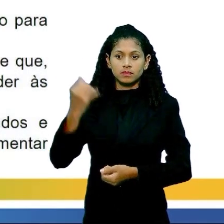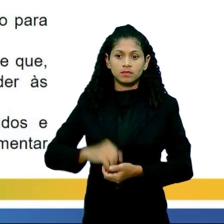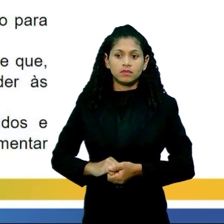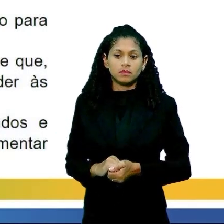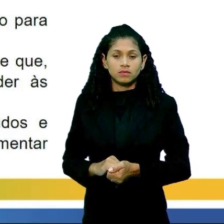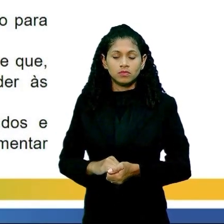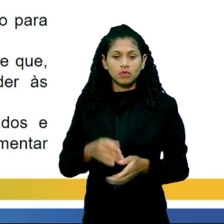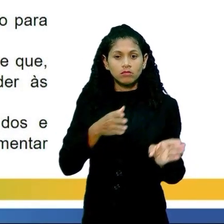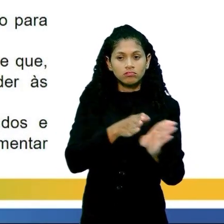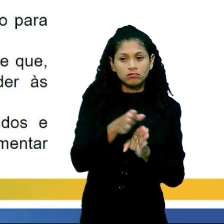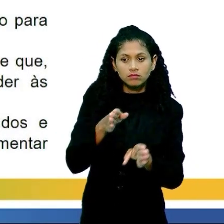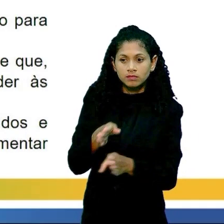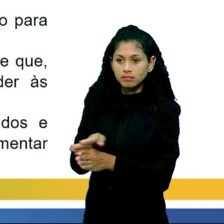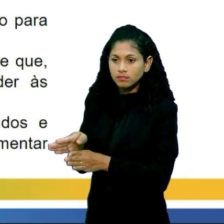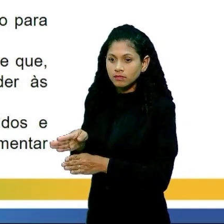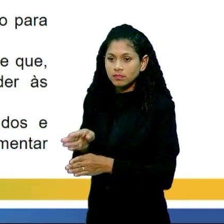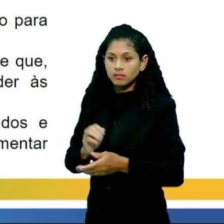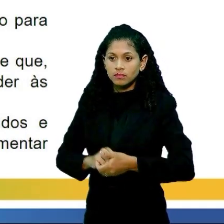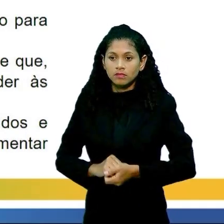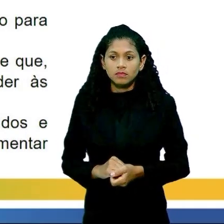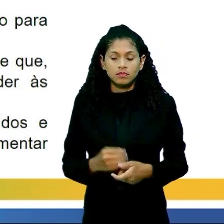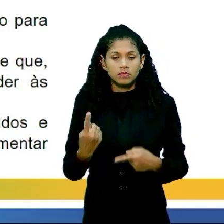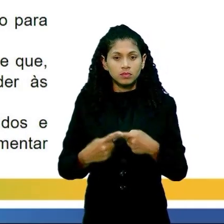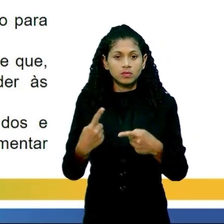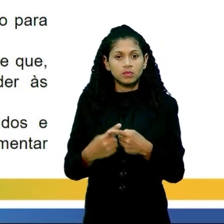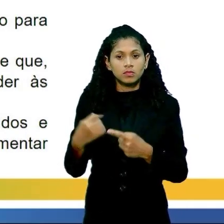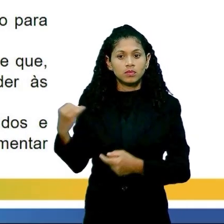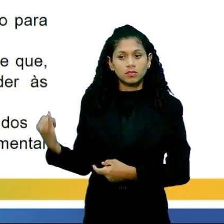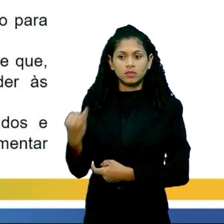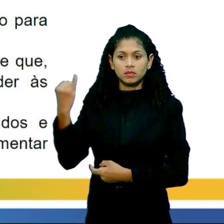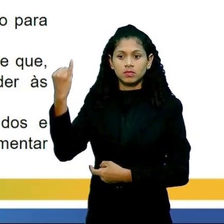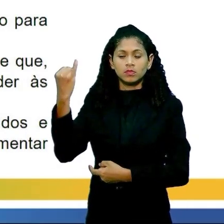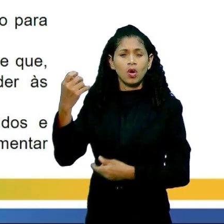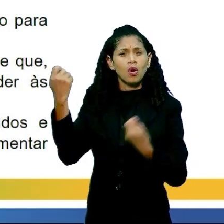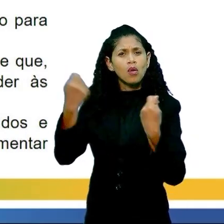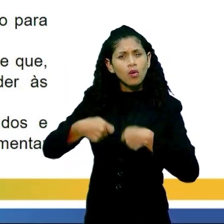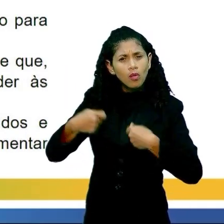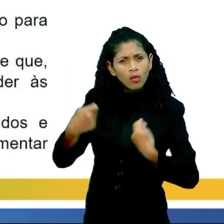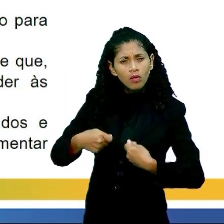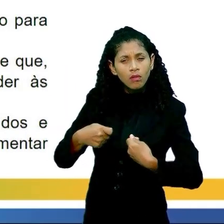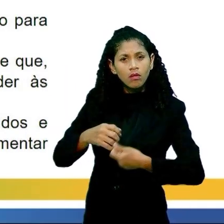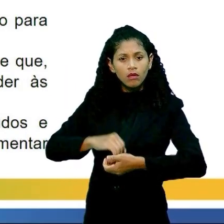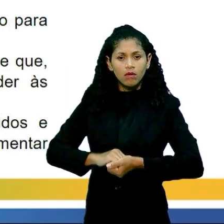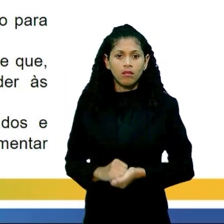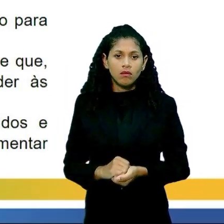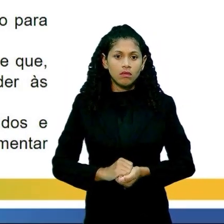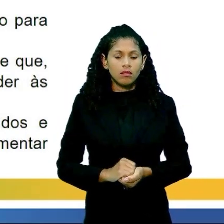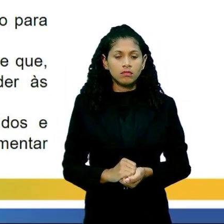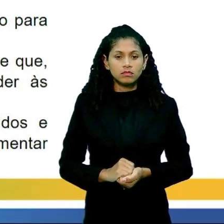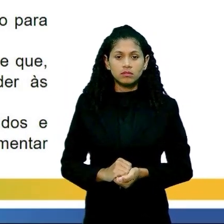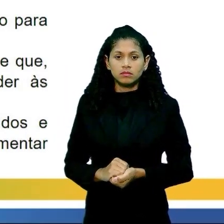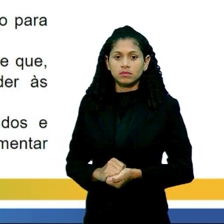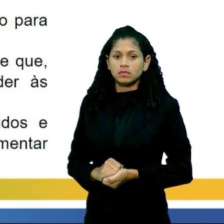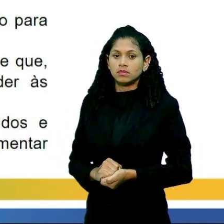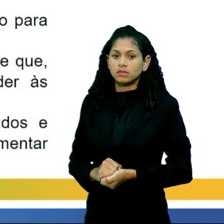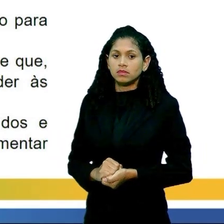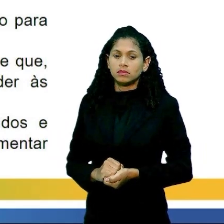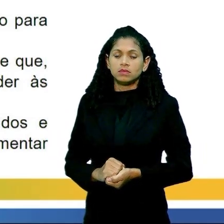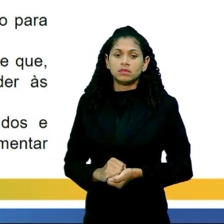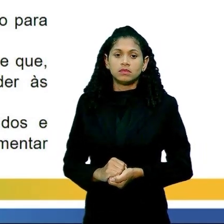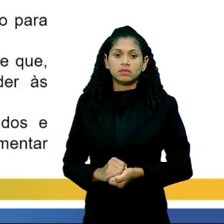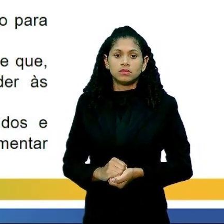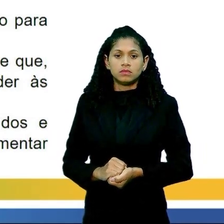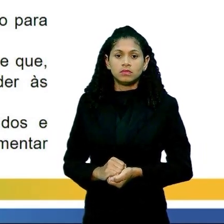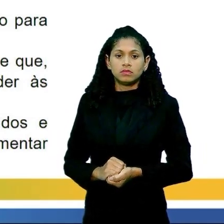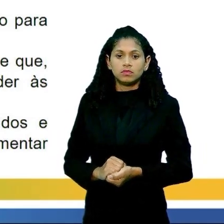É o direcionamento da interação. Porque é essencial o jogo, a brincadeira. Então vamos ver nas alternativas se a gente consegue ver já a resposta certa.